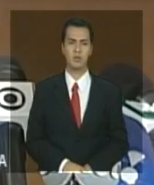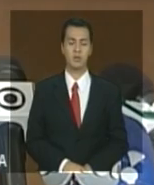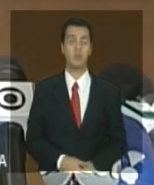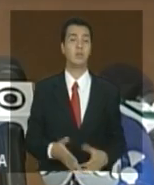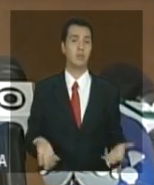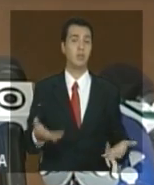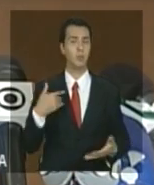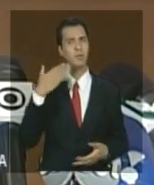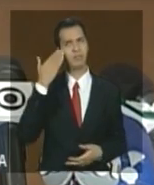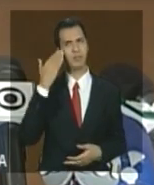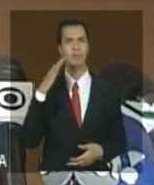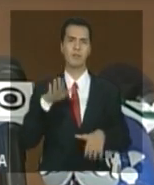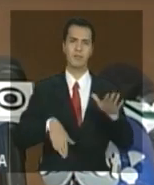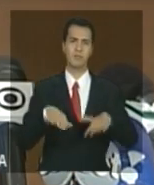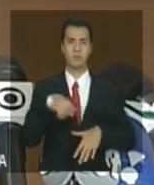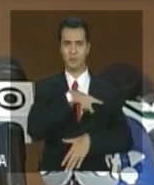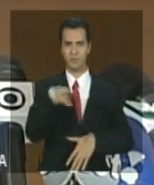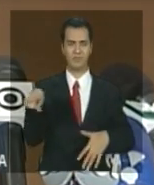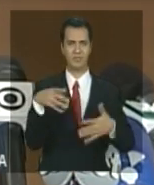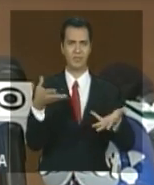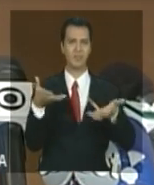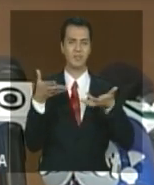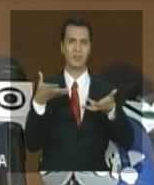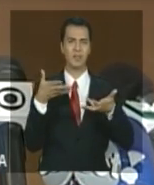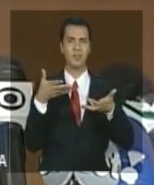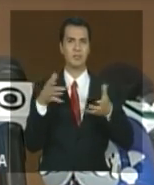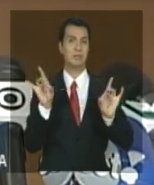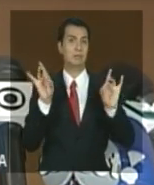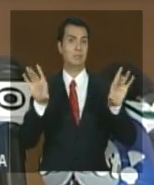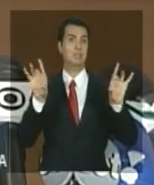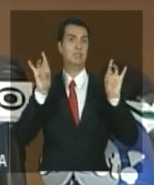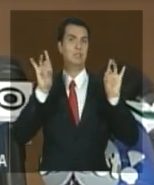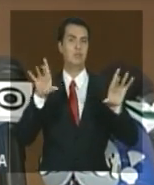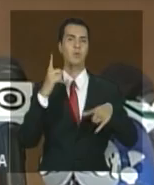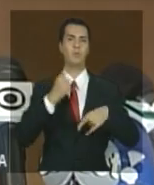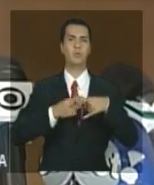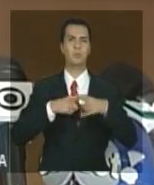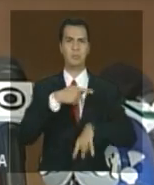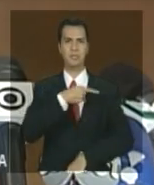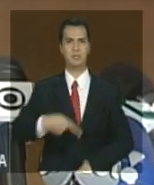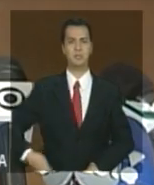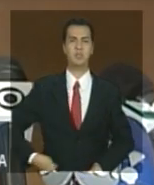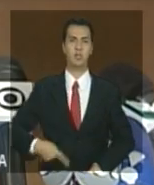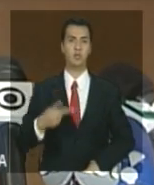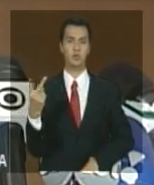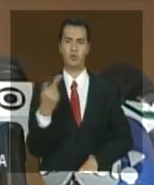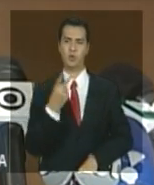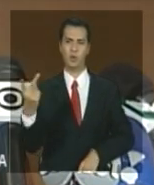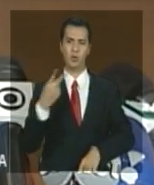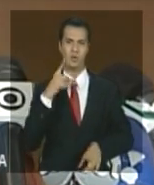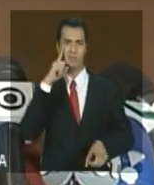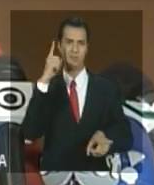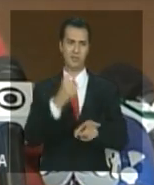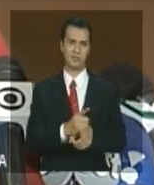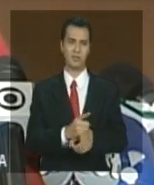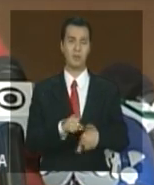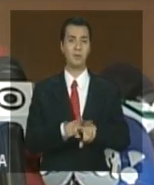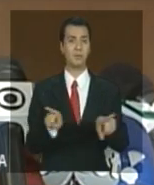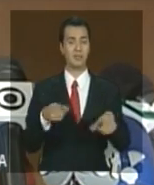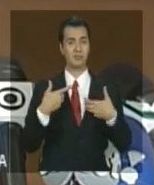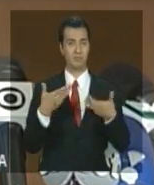evento assim para coroar um encontro entre dois presidentes. Mas eu queria ponderar com vocês uma